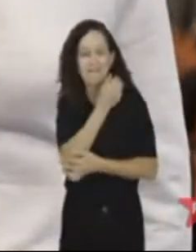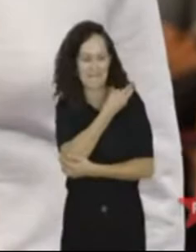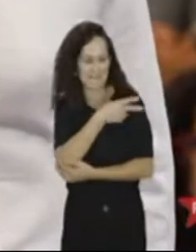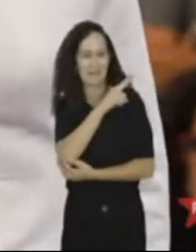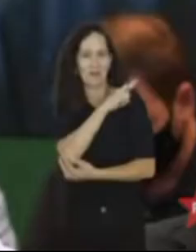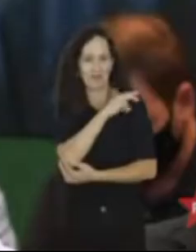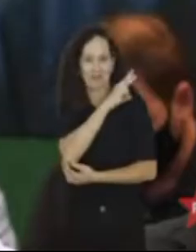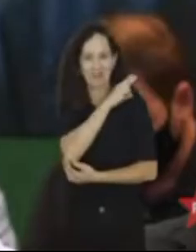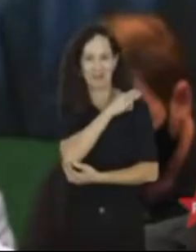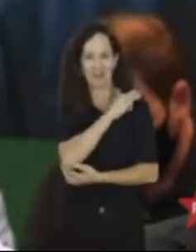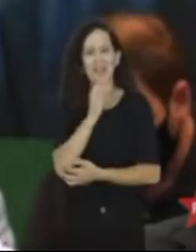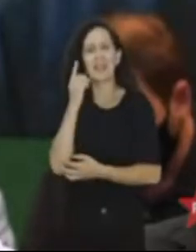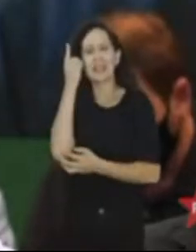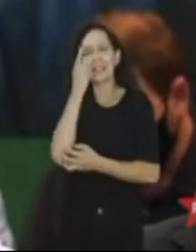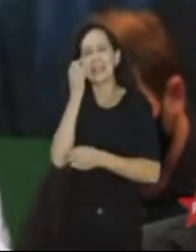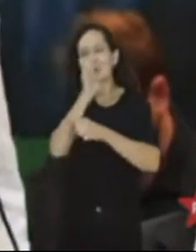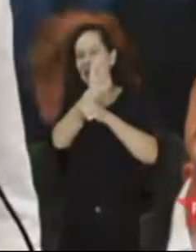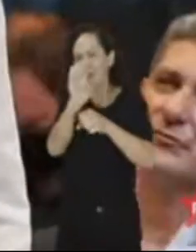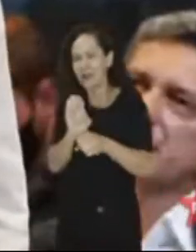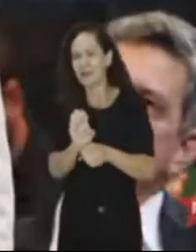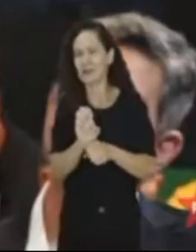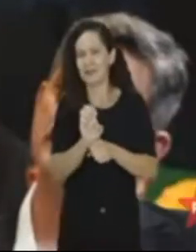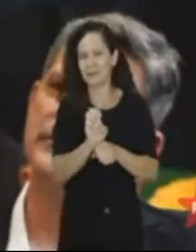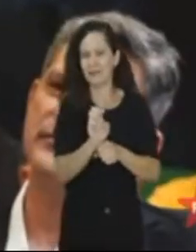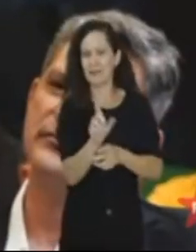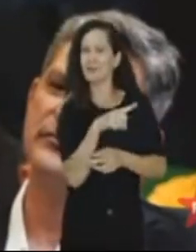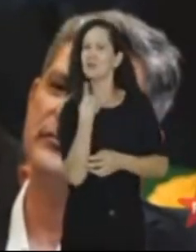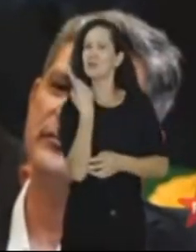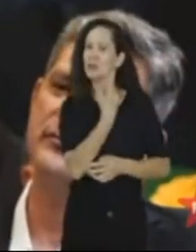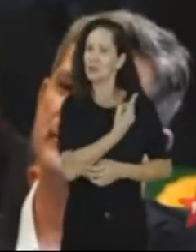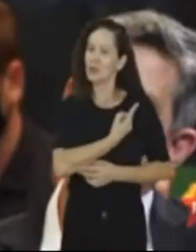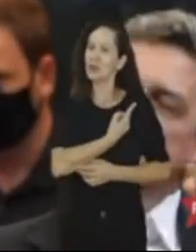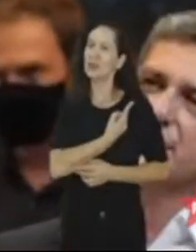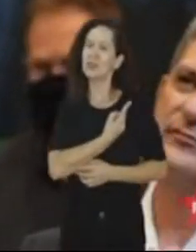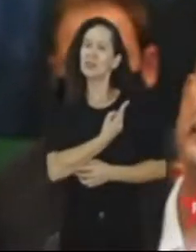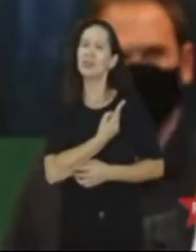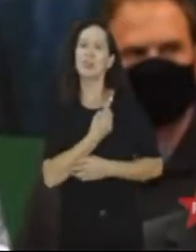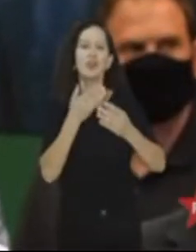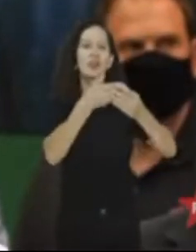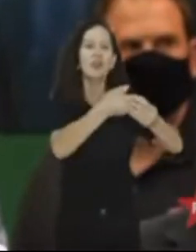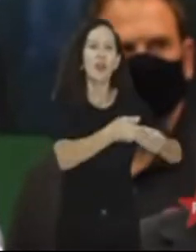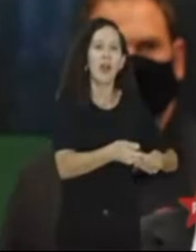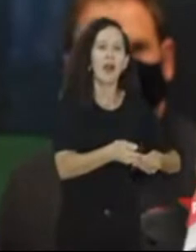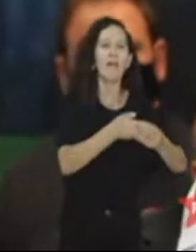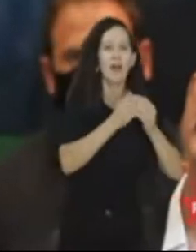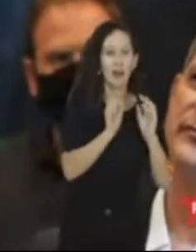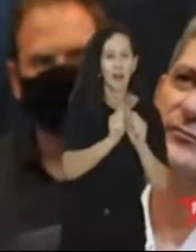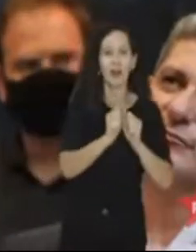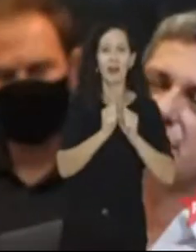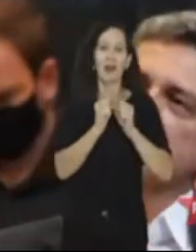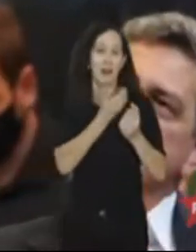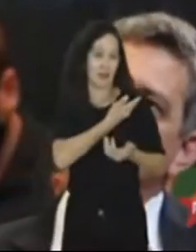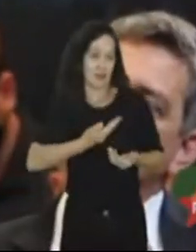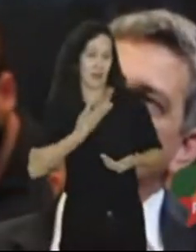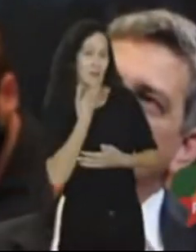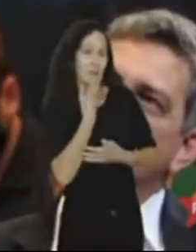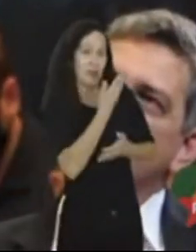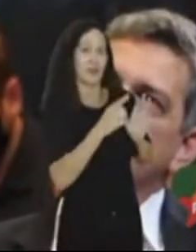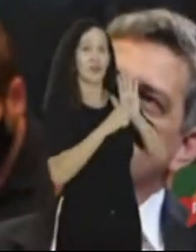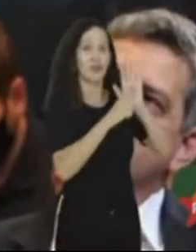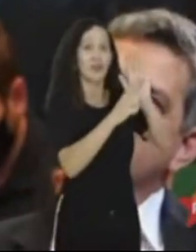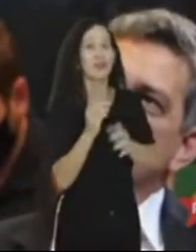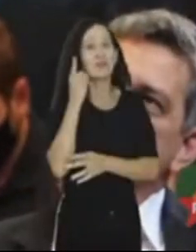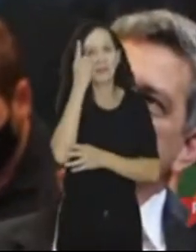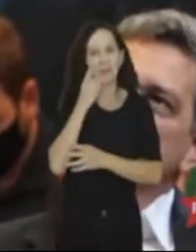deputado estadual. E nós íamos muito à Assembleia Legislativa pedir ajuda para os deputados.